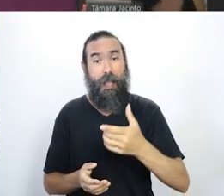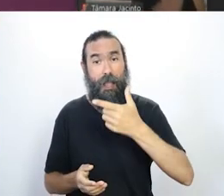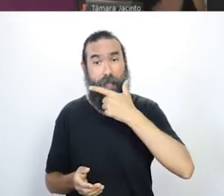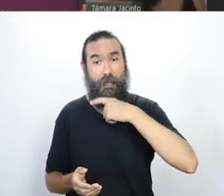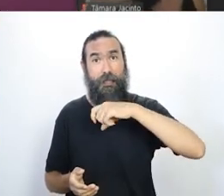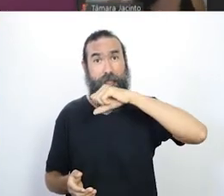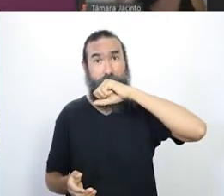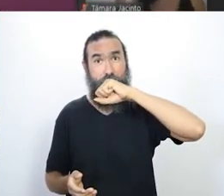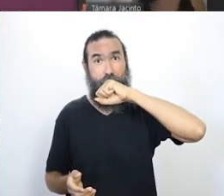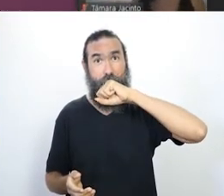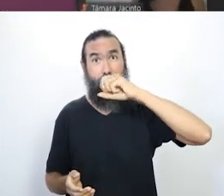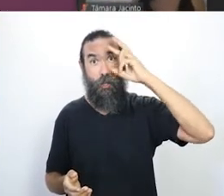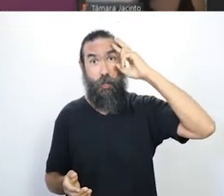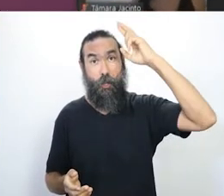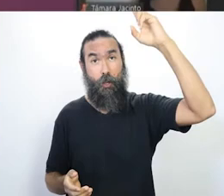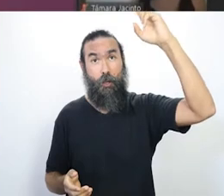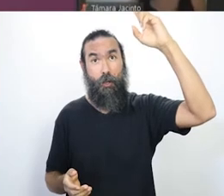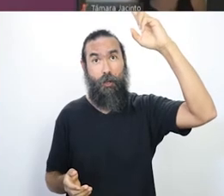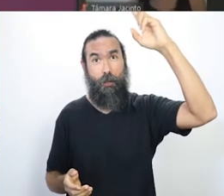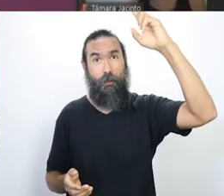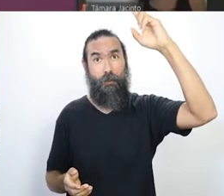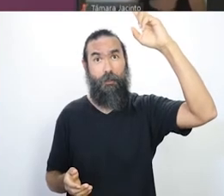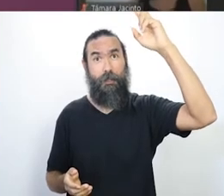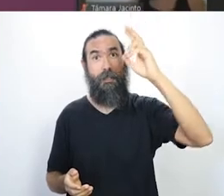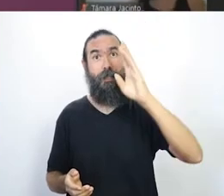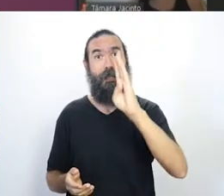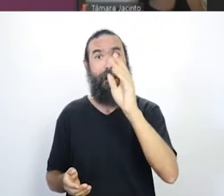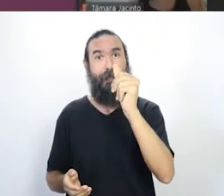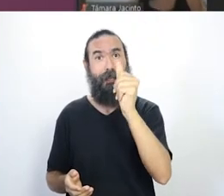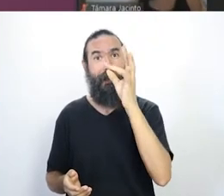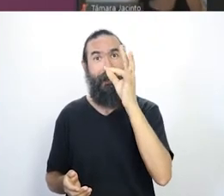São João Batista. Ele,